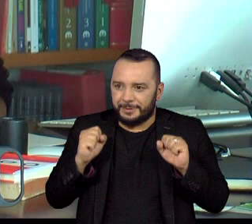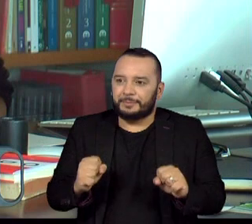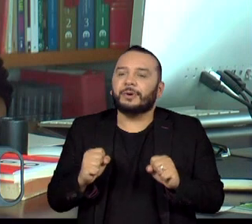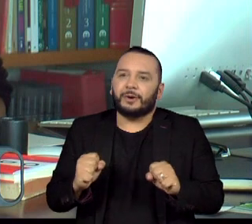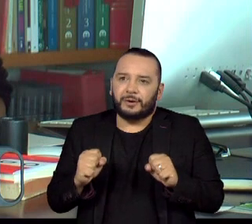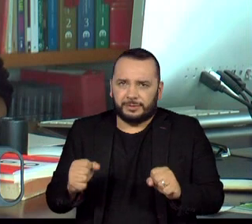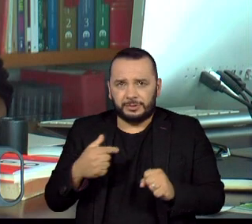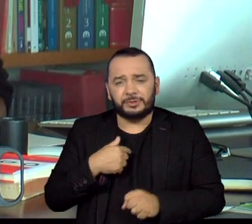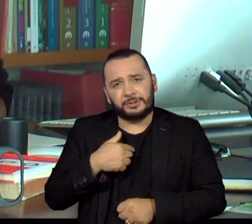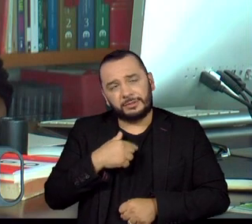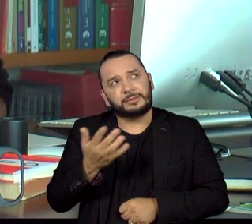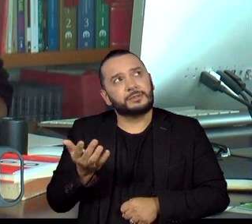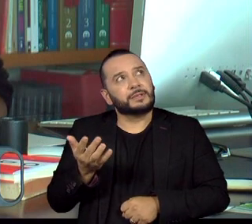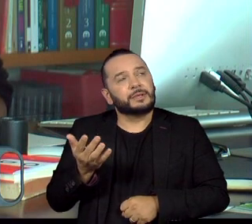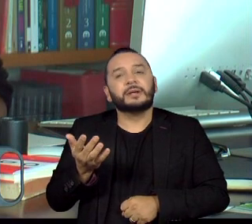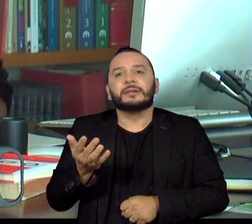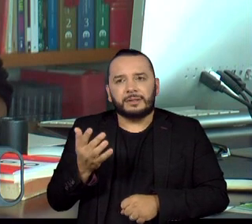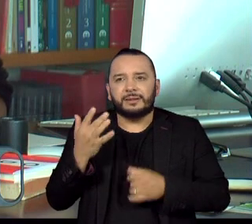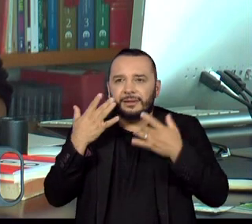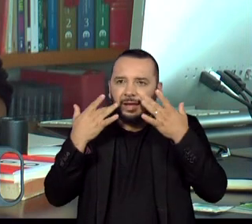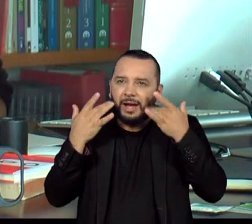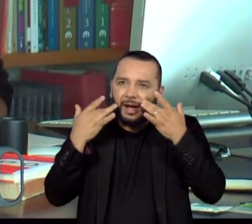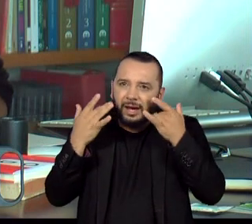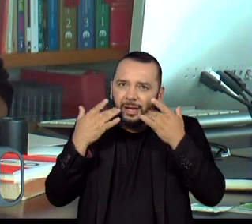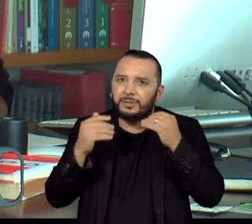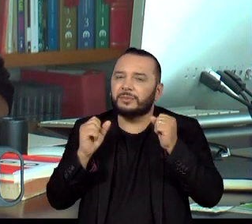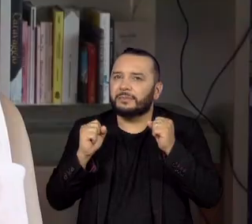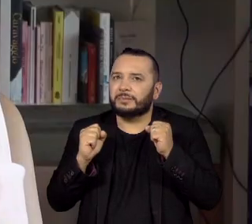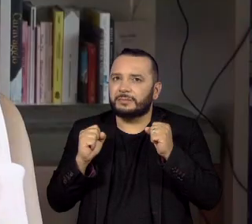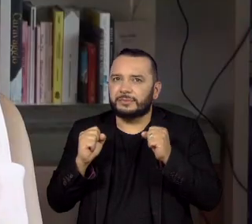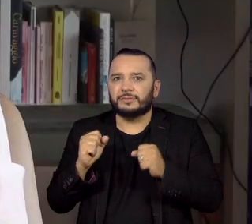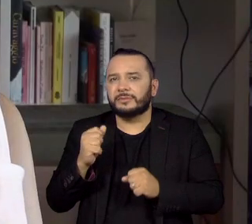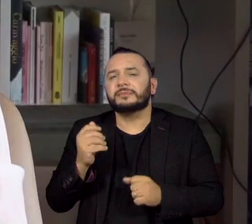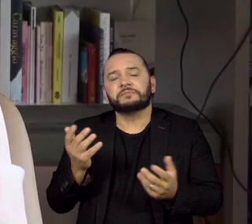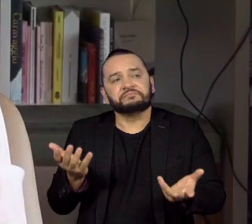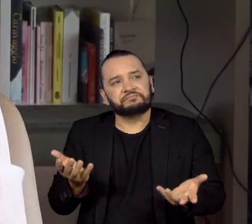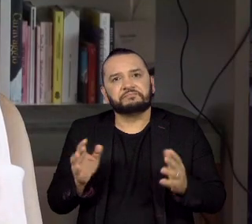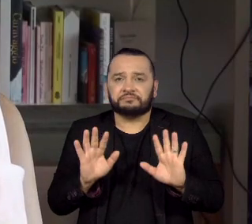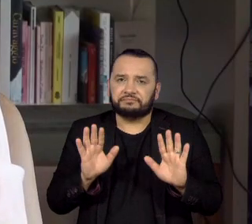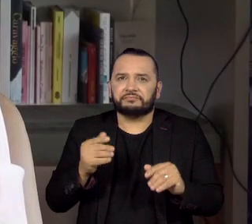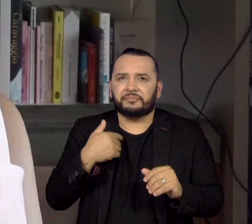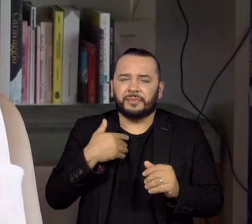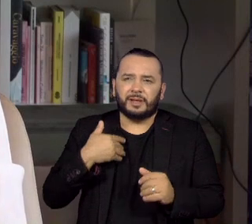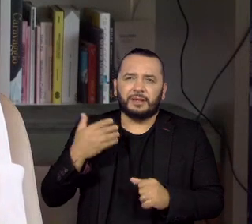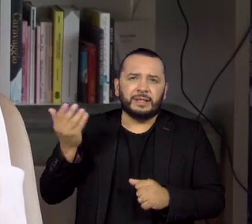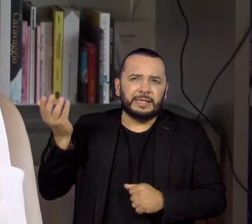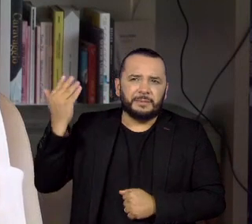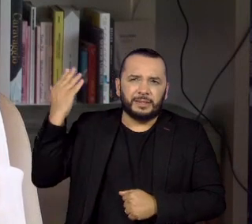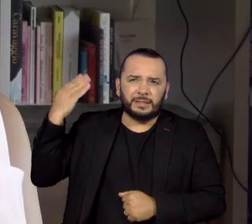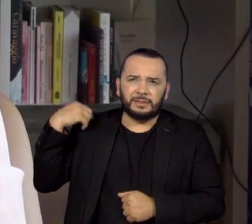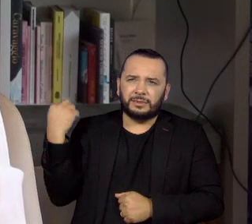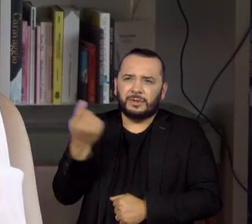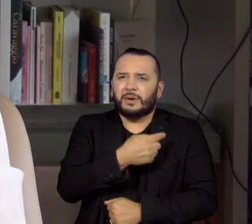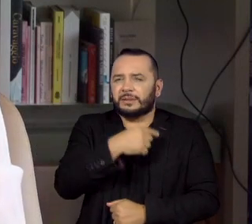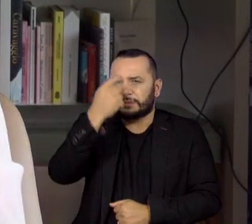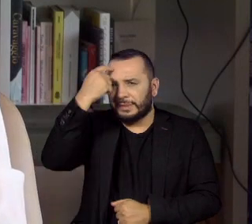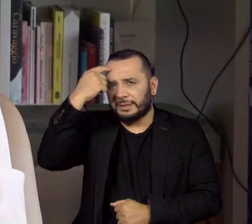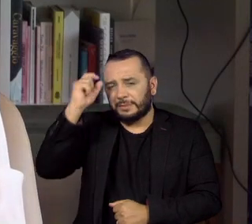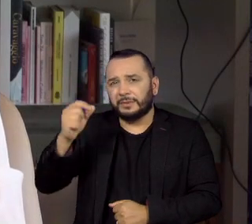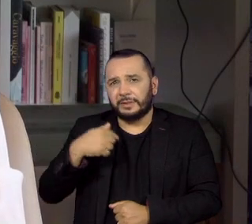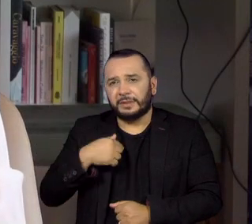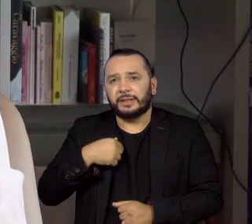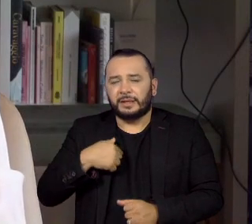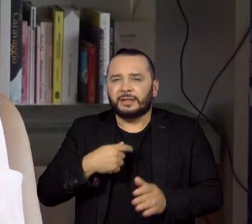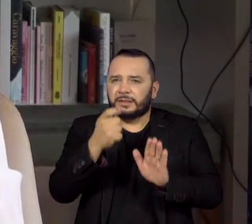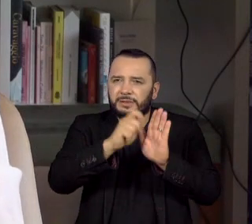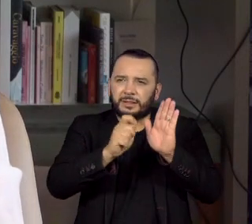pode virar uma peça. Não sei, Guel, o que tu acha? Inicialmente, lá, a gente pensou em fazer um roteiro para